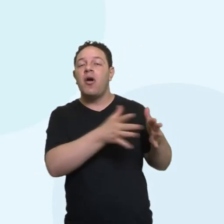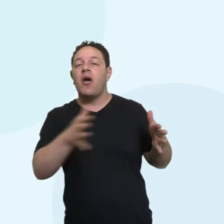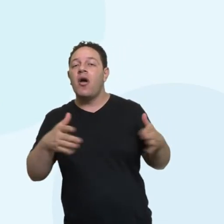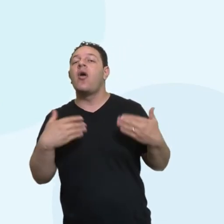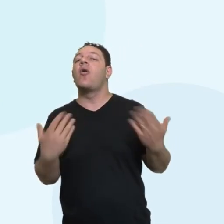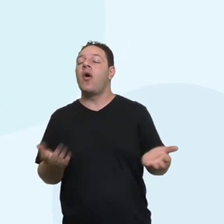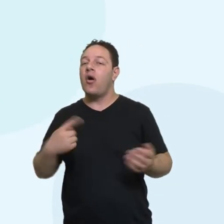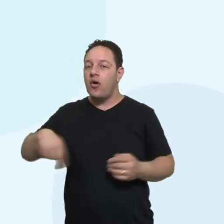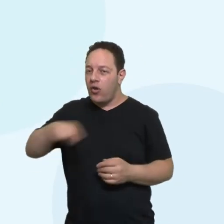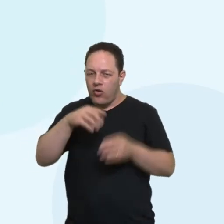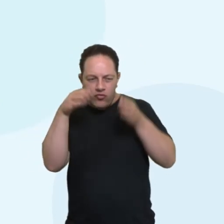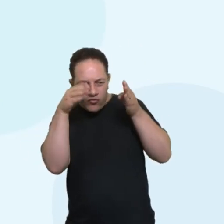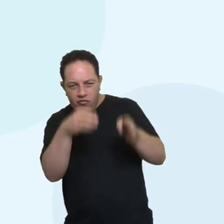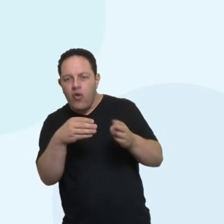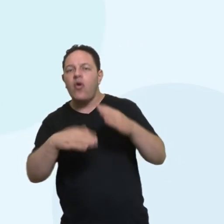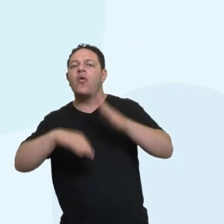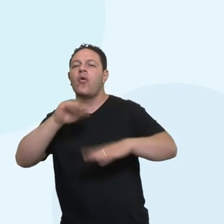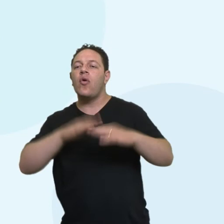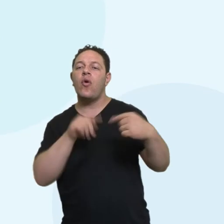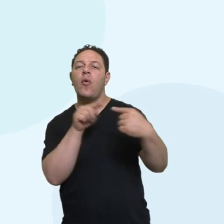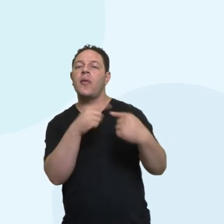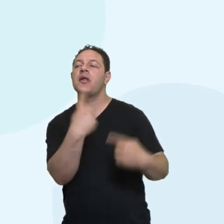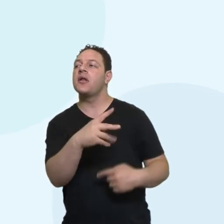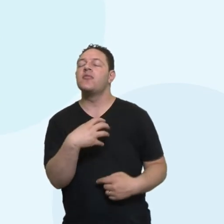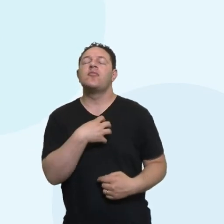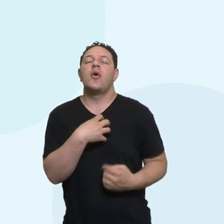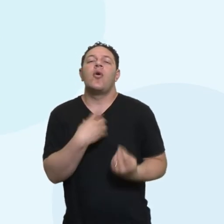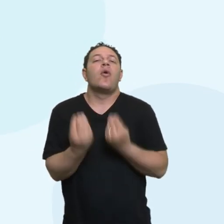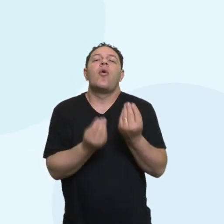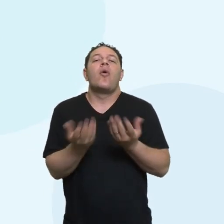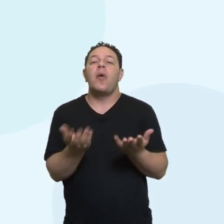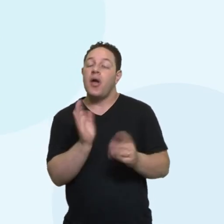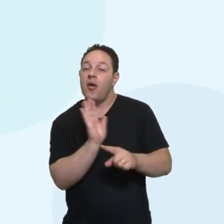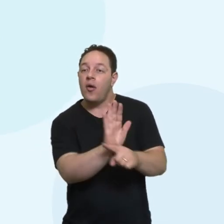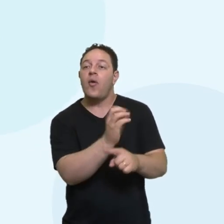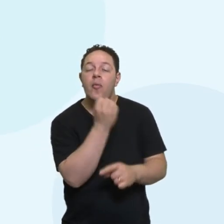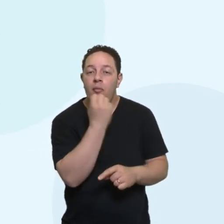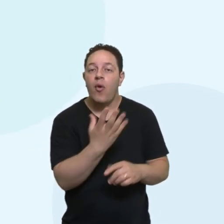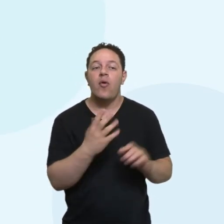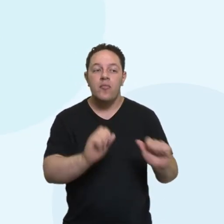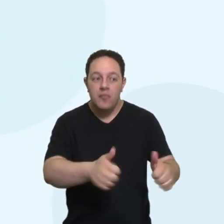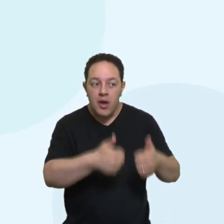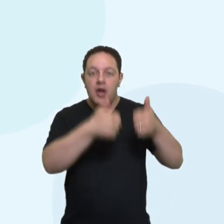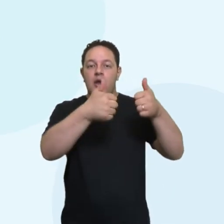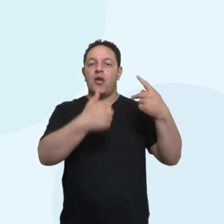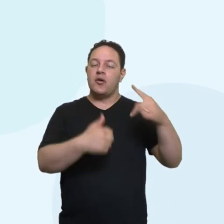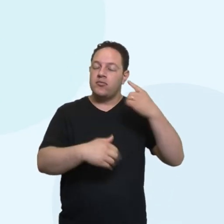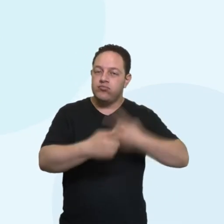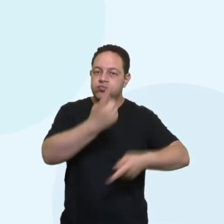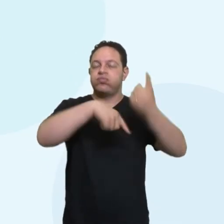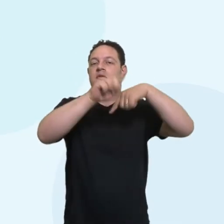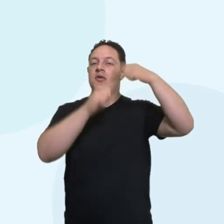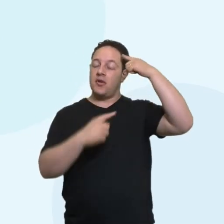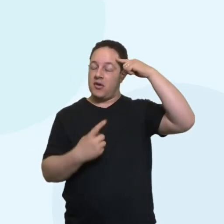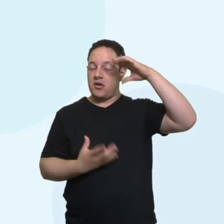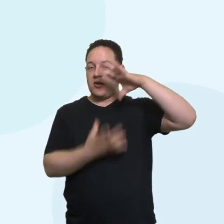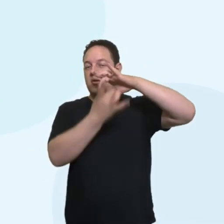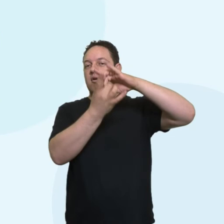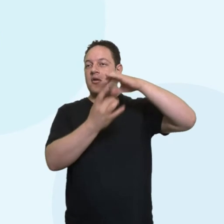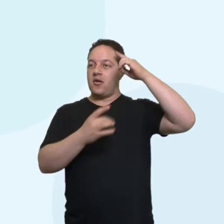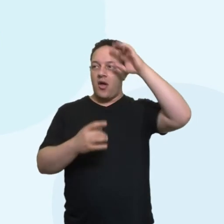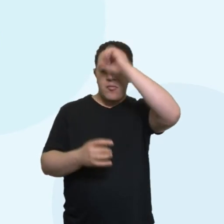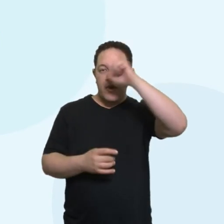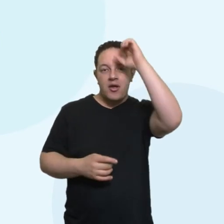focar mais em qual competência socioemocional talvez ajudasse ele mais né a melhorar e o seu desempenho cognitivo